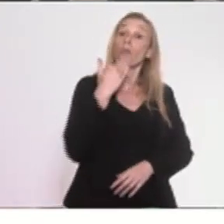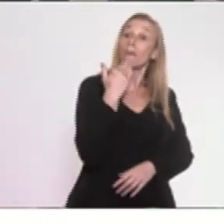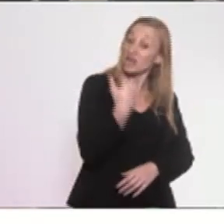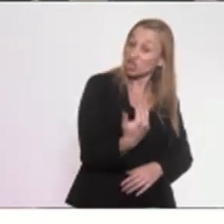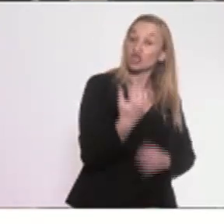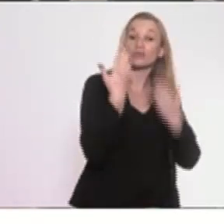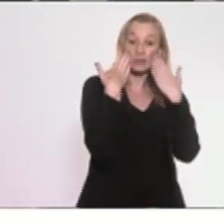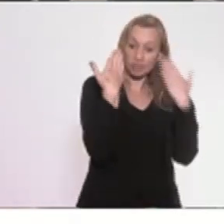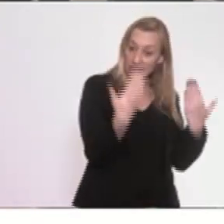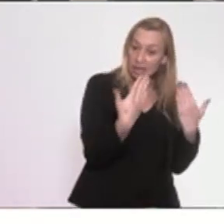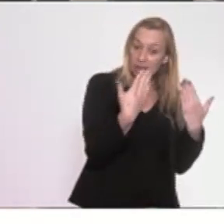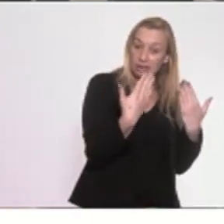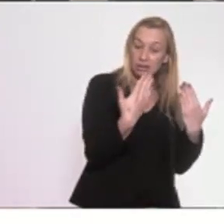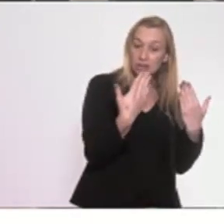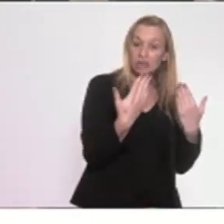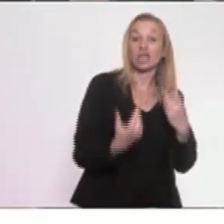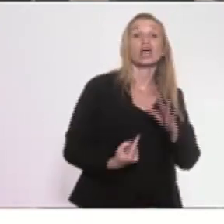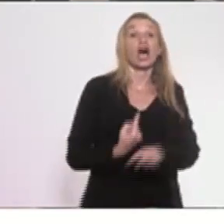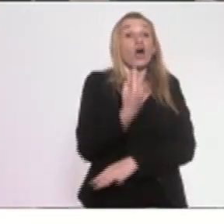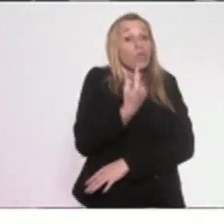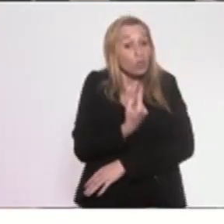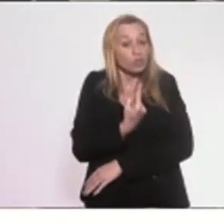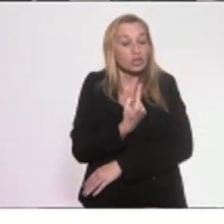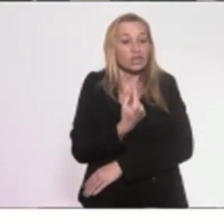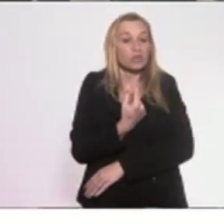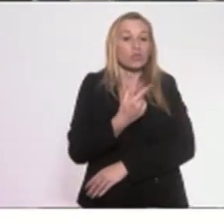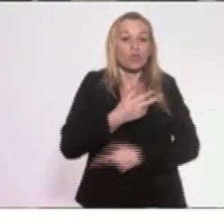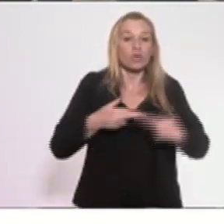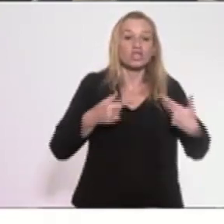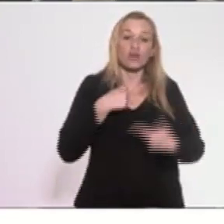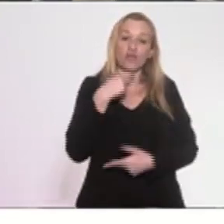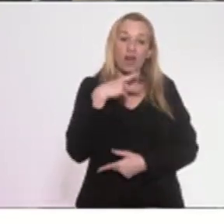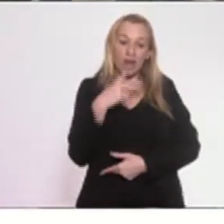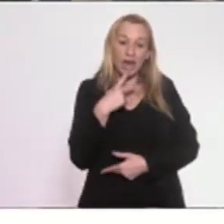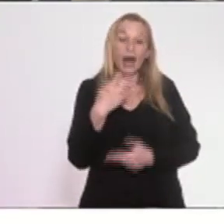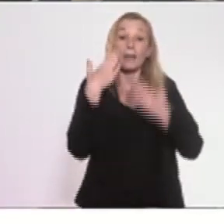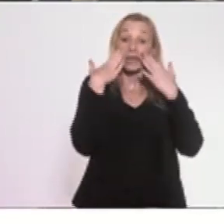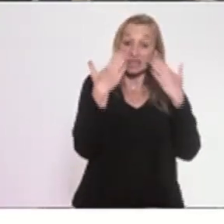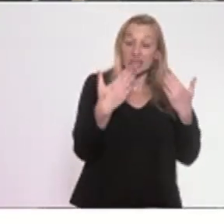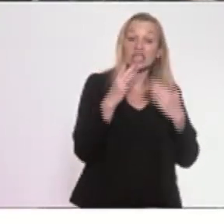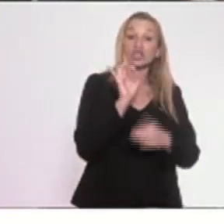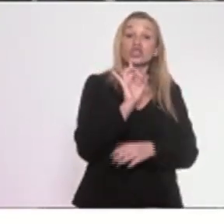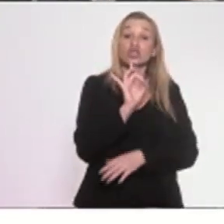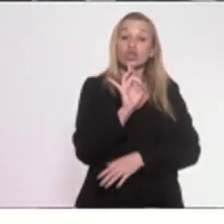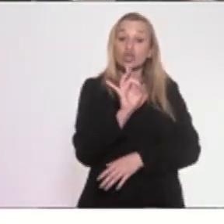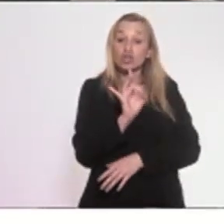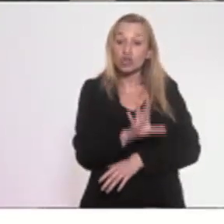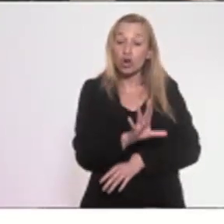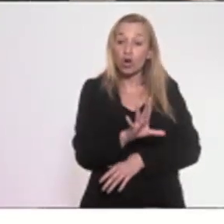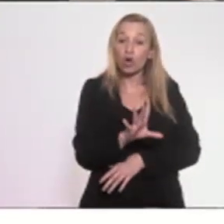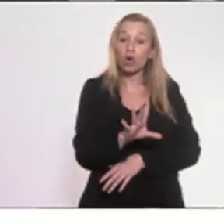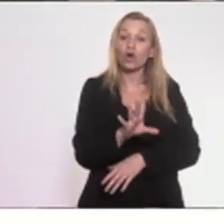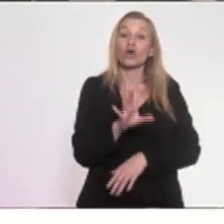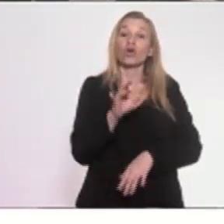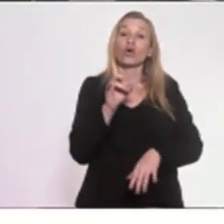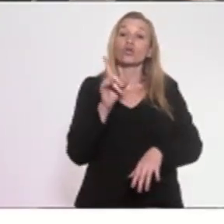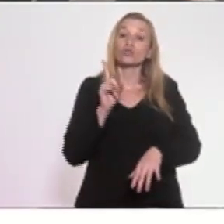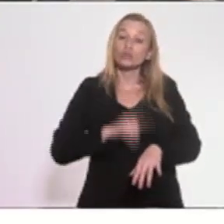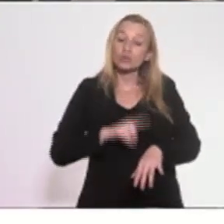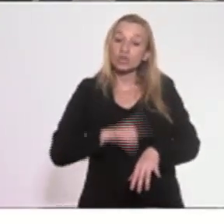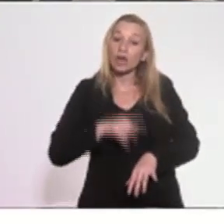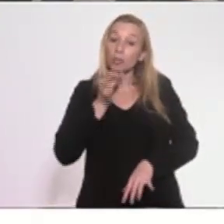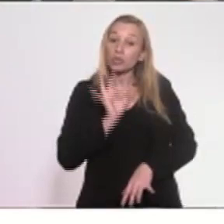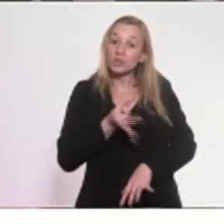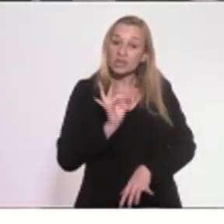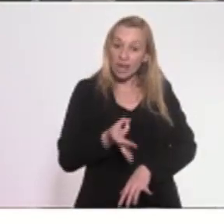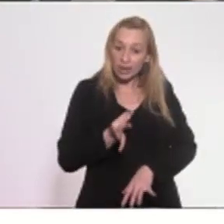fossem apresentadas. A única ponderação que fiz é que elas fossem apresentadas no decorrer do devido processo,